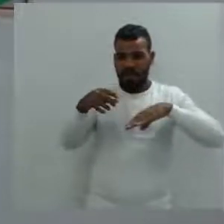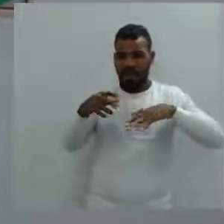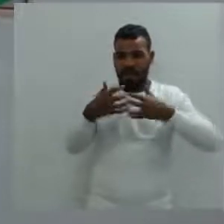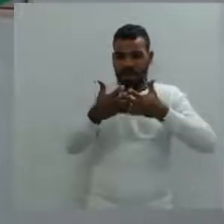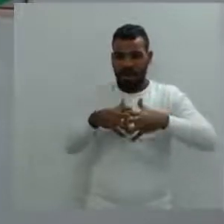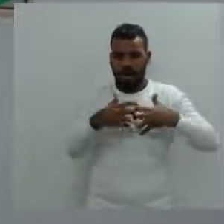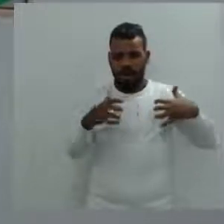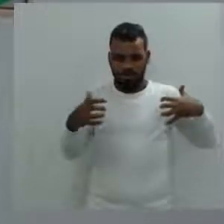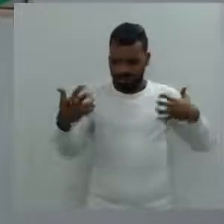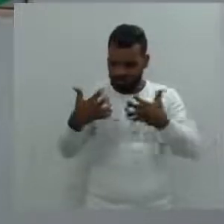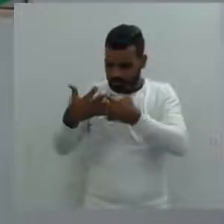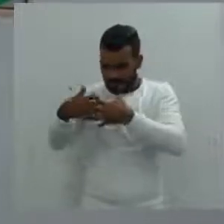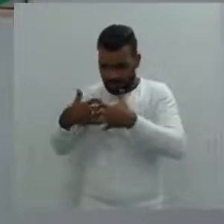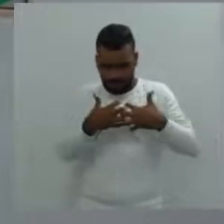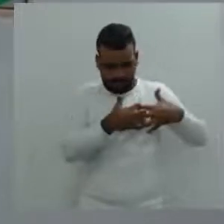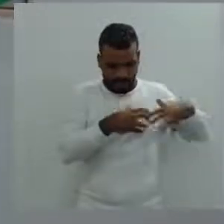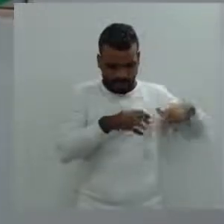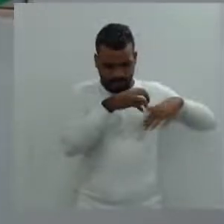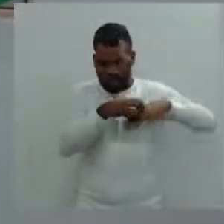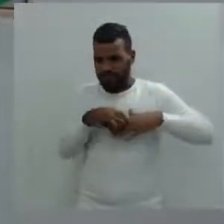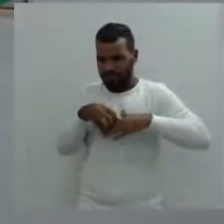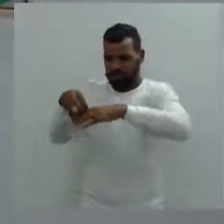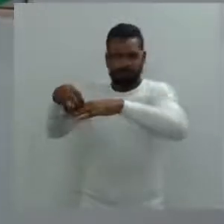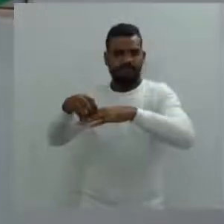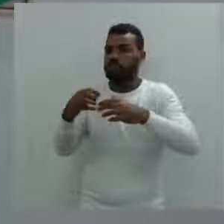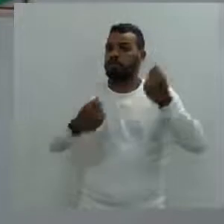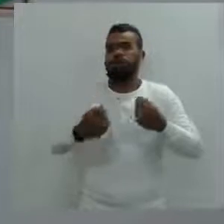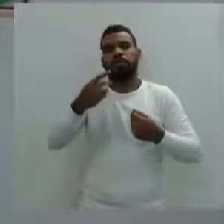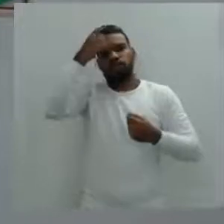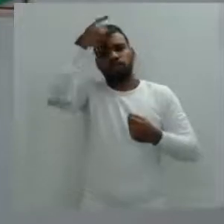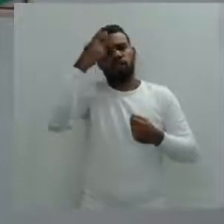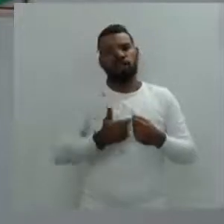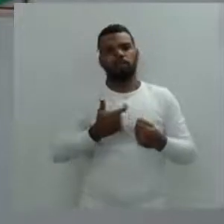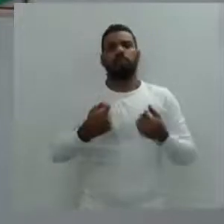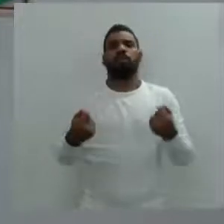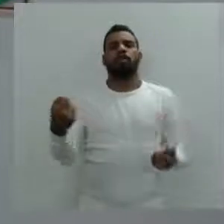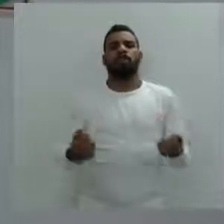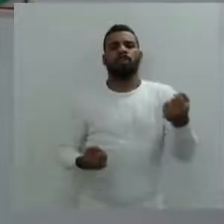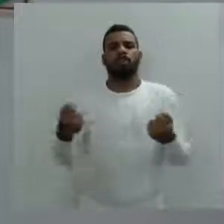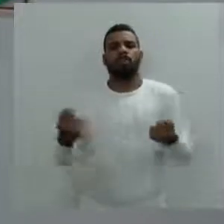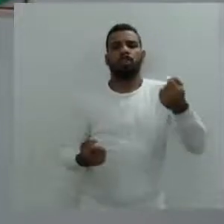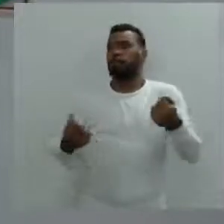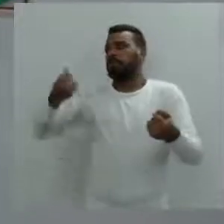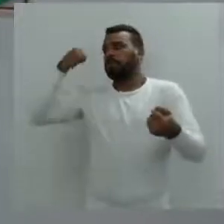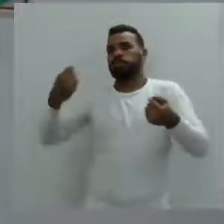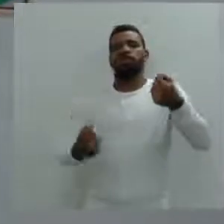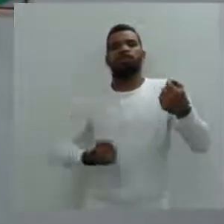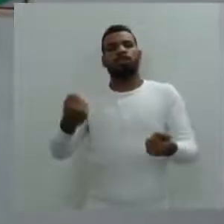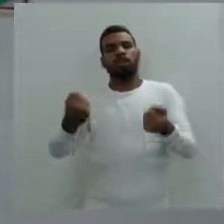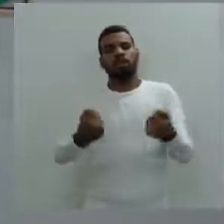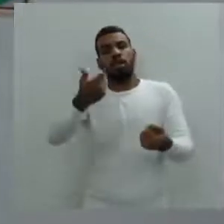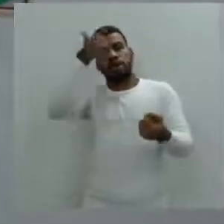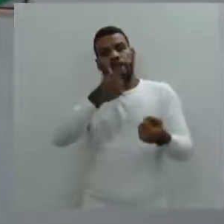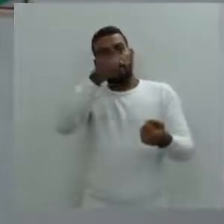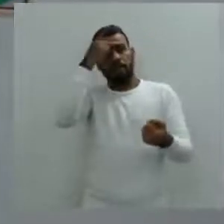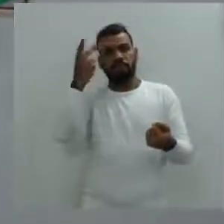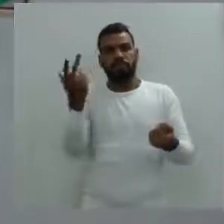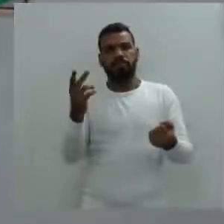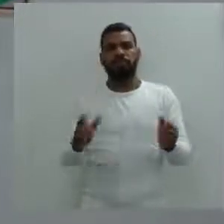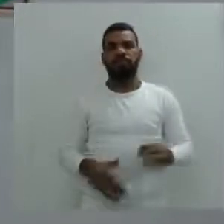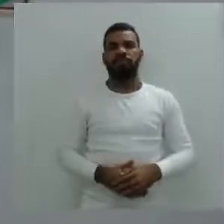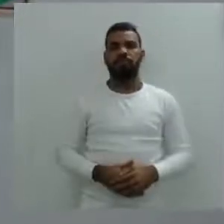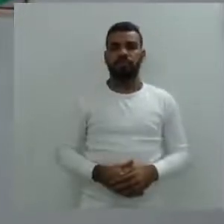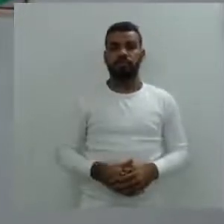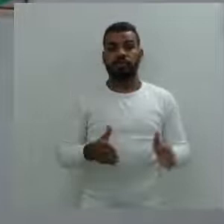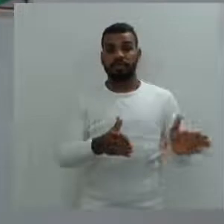precisar de um motorista e de uma pessoa que descarregue o caminhão da empresa. Tá certo? Então, essa é a fase 3. Vai ser